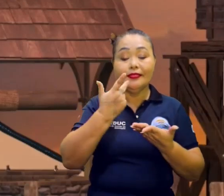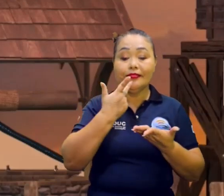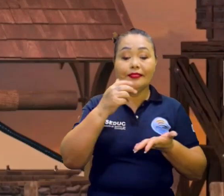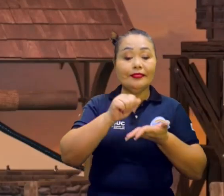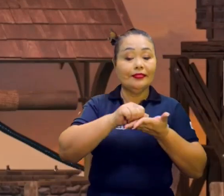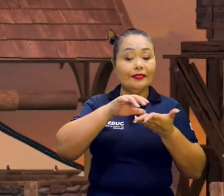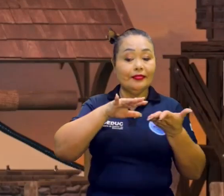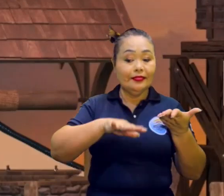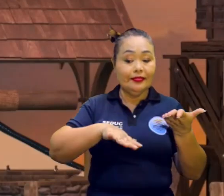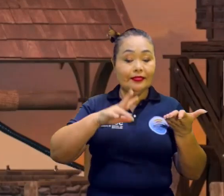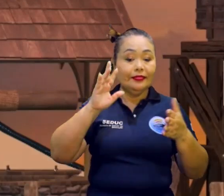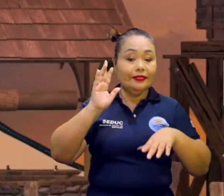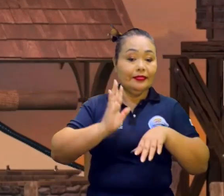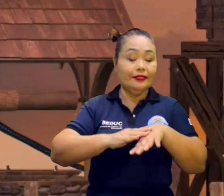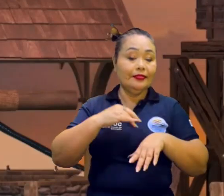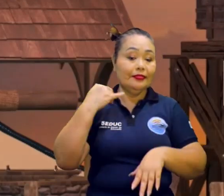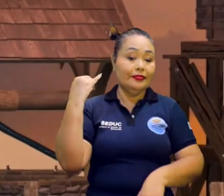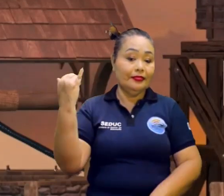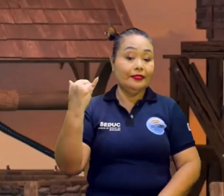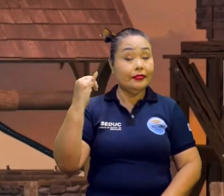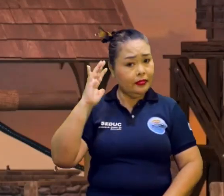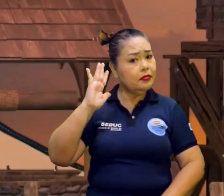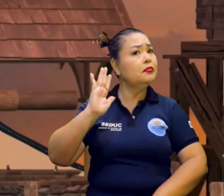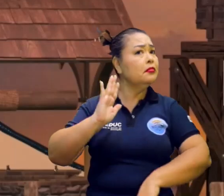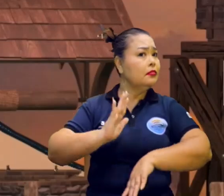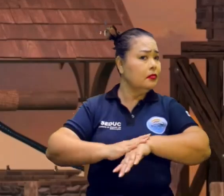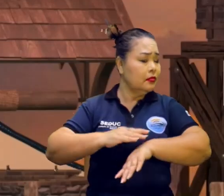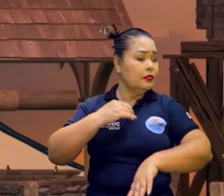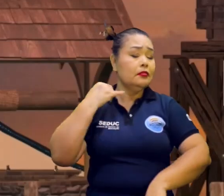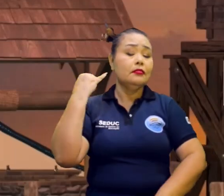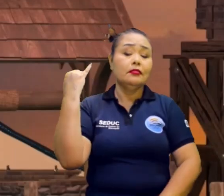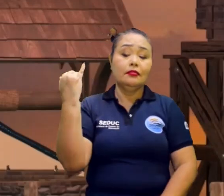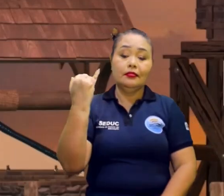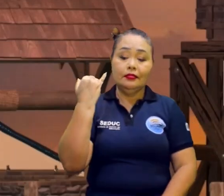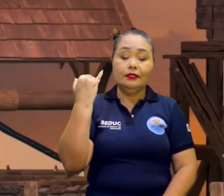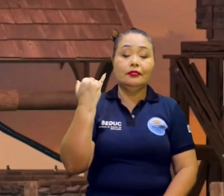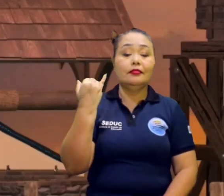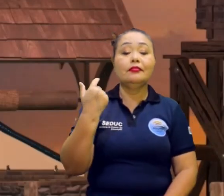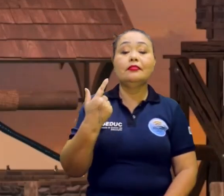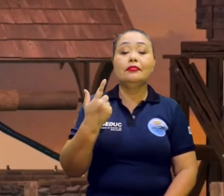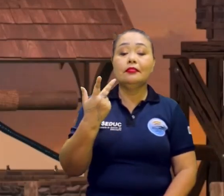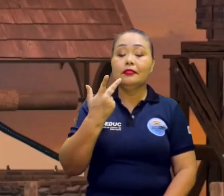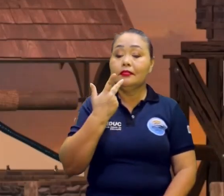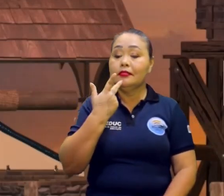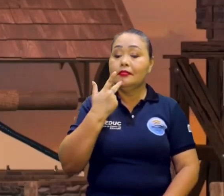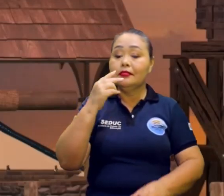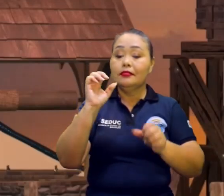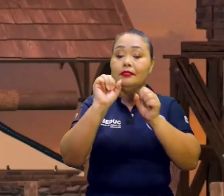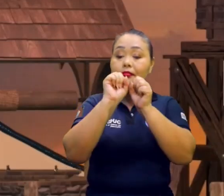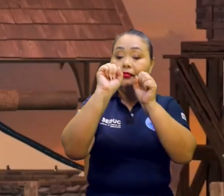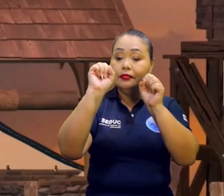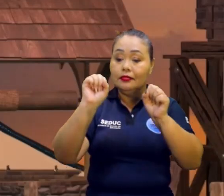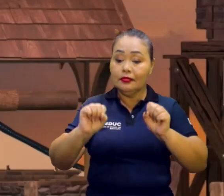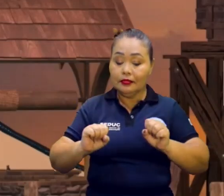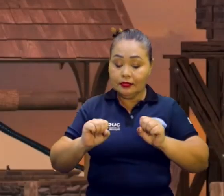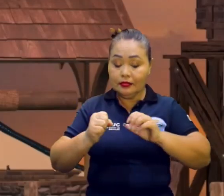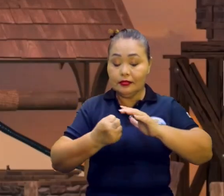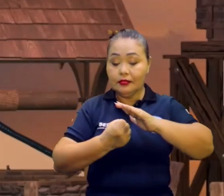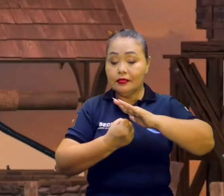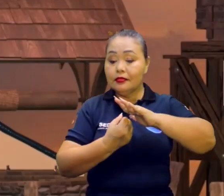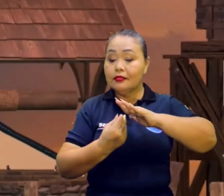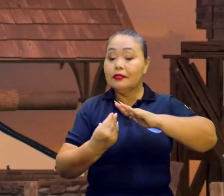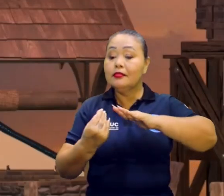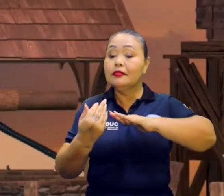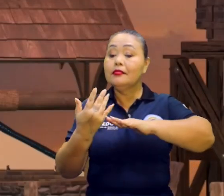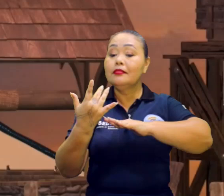não mais importante, mas muito importante, quando a gente fala de um sistema de produção, que é a questão